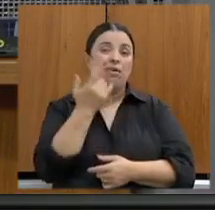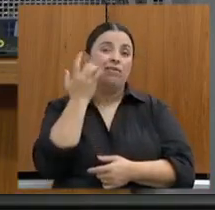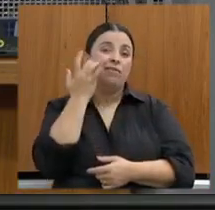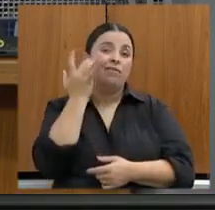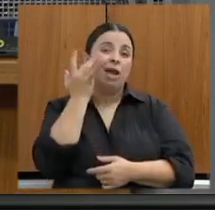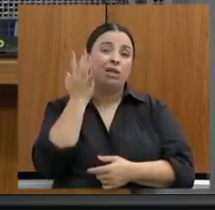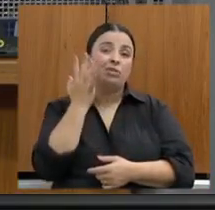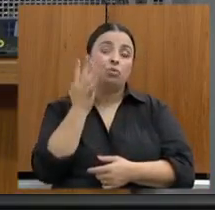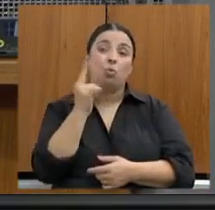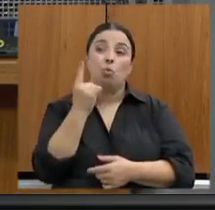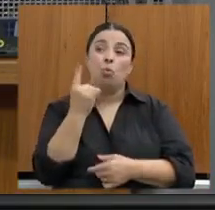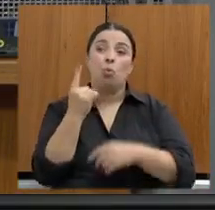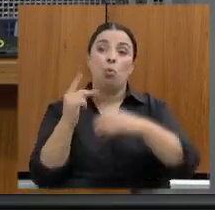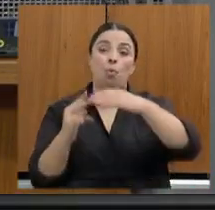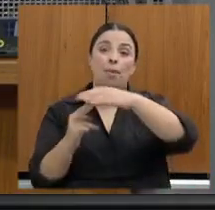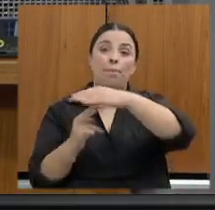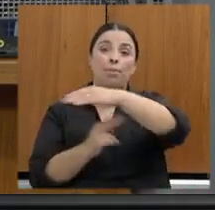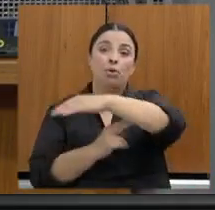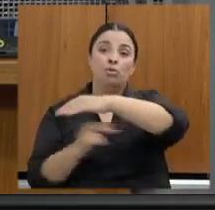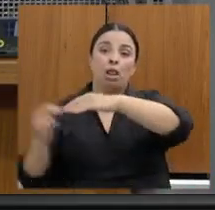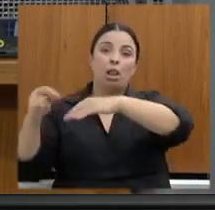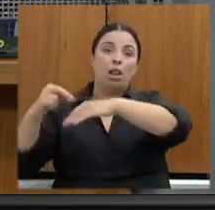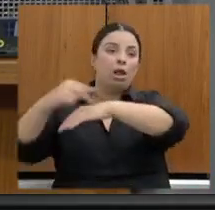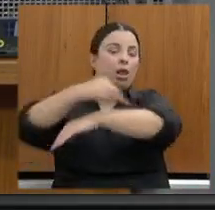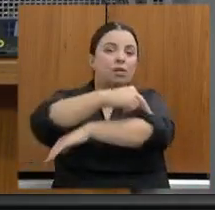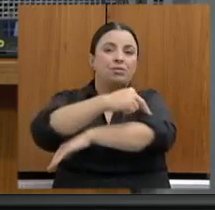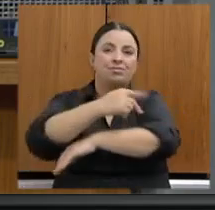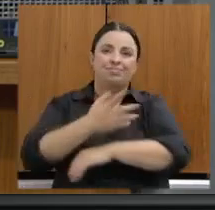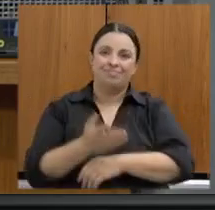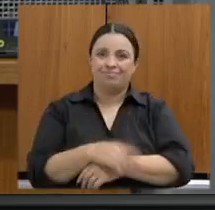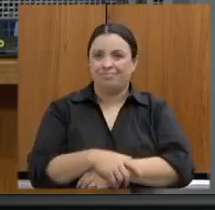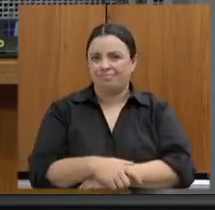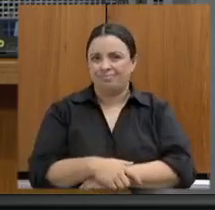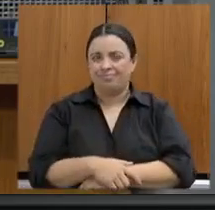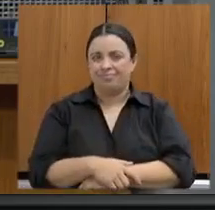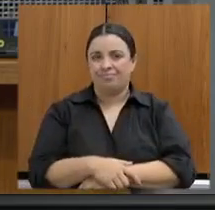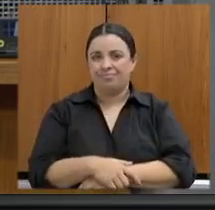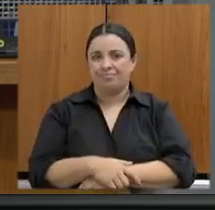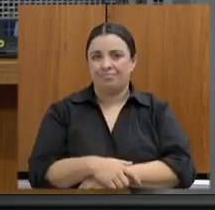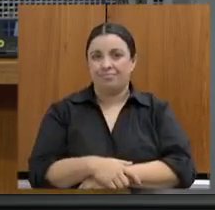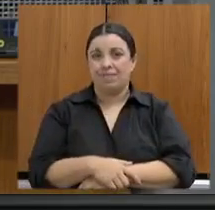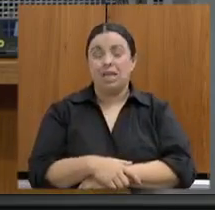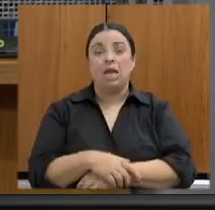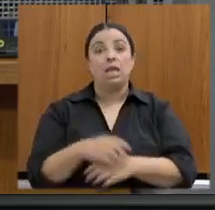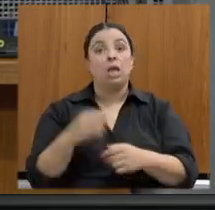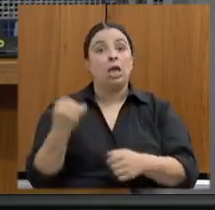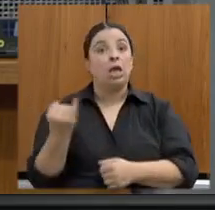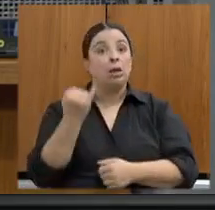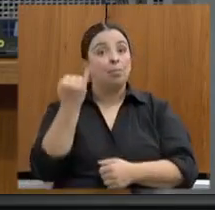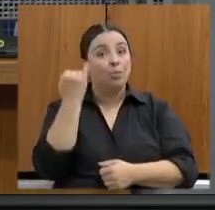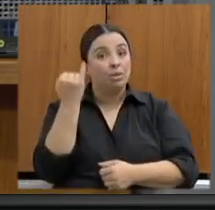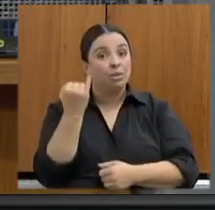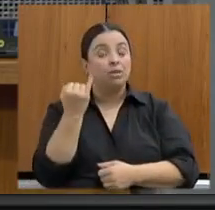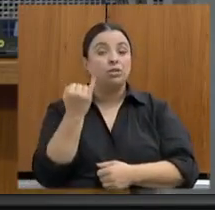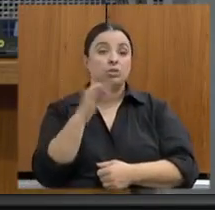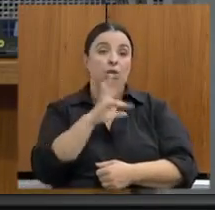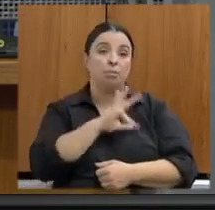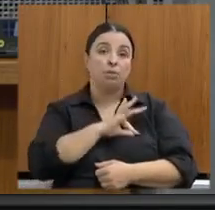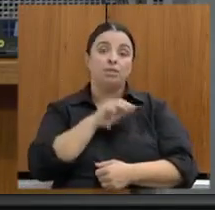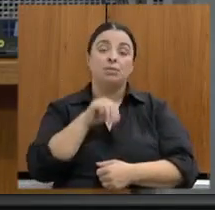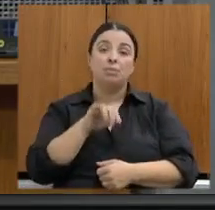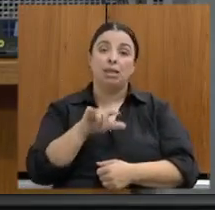fundamental que tenhamos esse essa força expressiva da nossa Polícia Militar